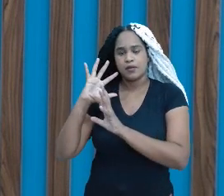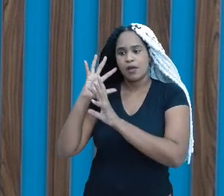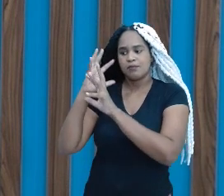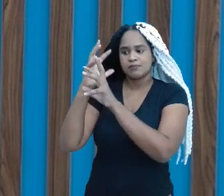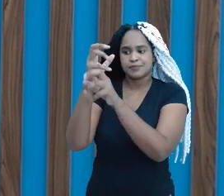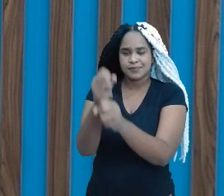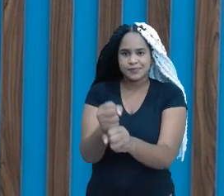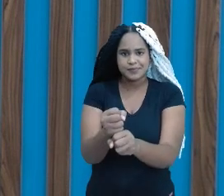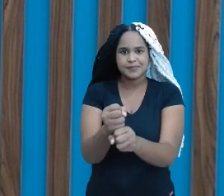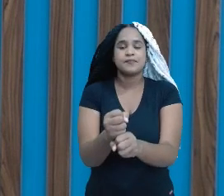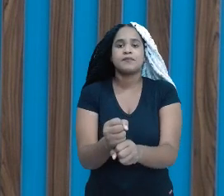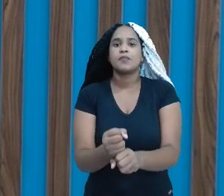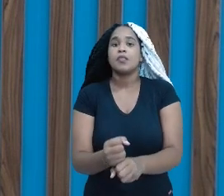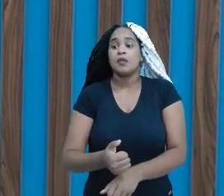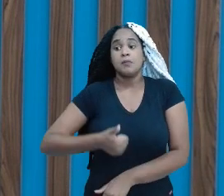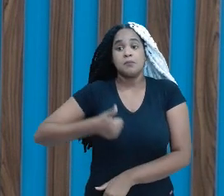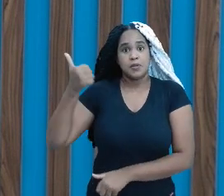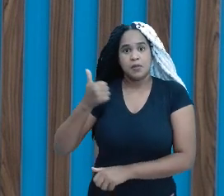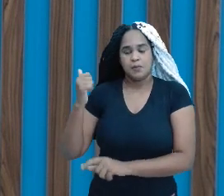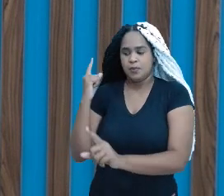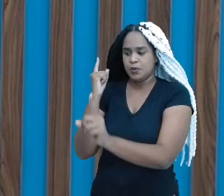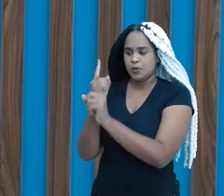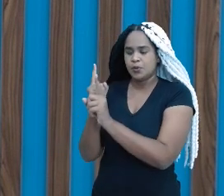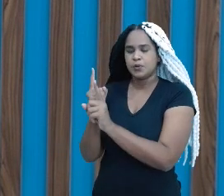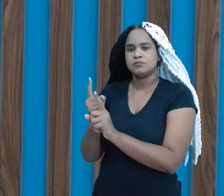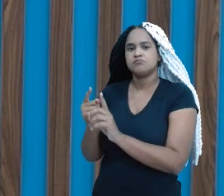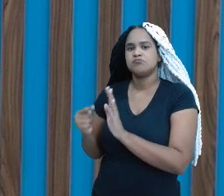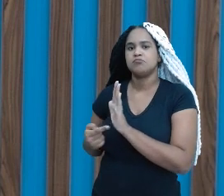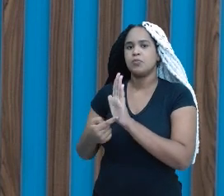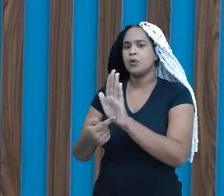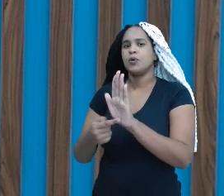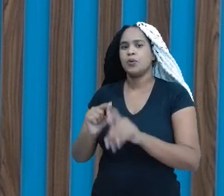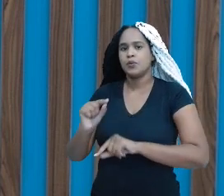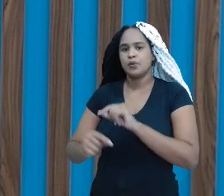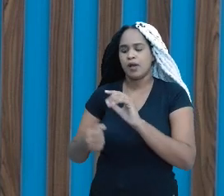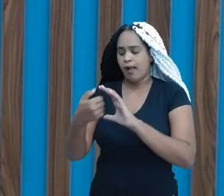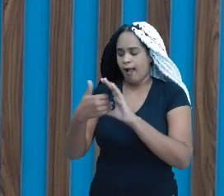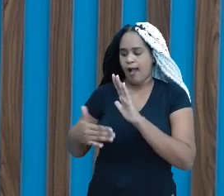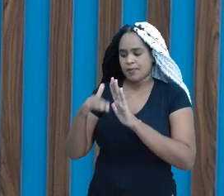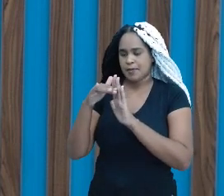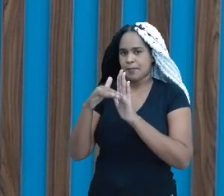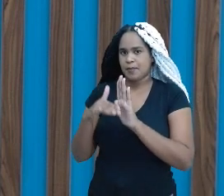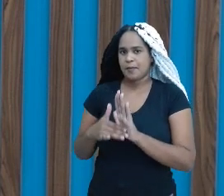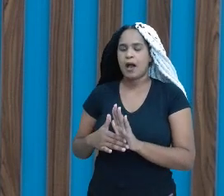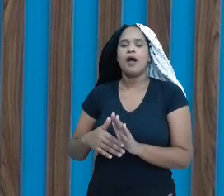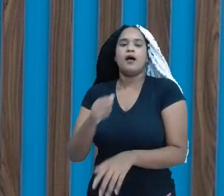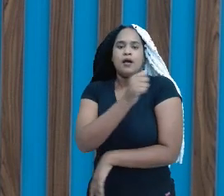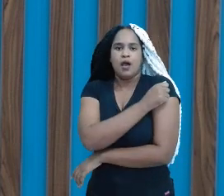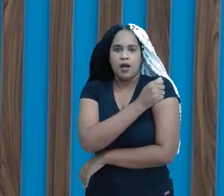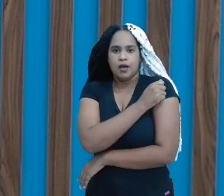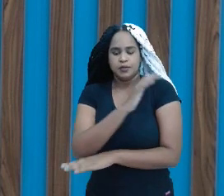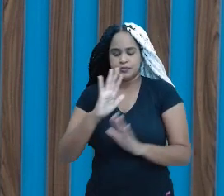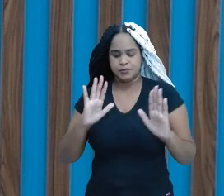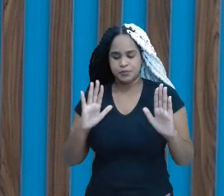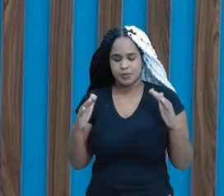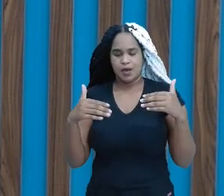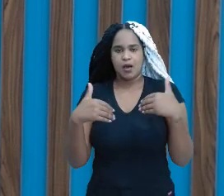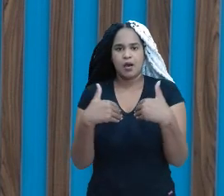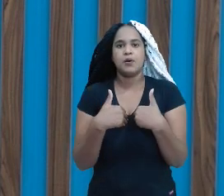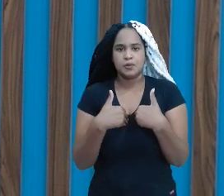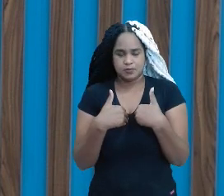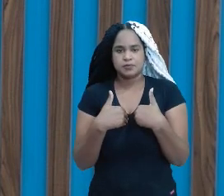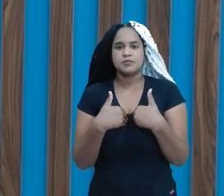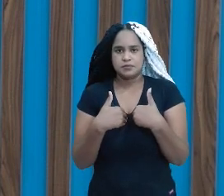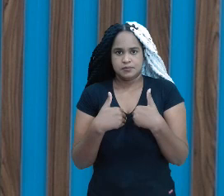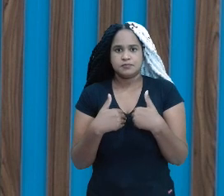primeiro momento, a gente trouxe características, a gente trouxe demandas do estudante que está no espectro do autismo, a